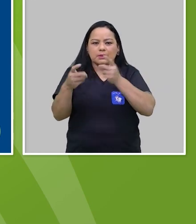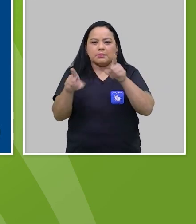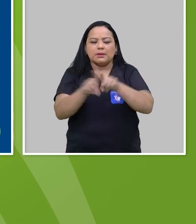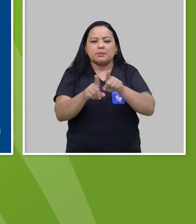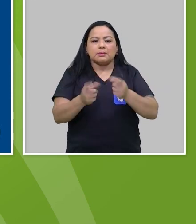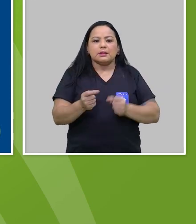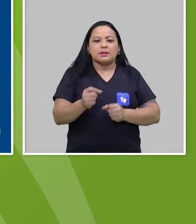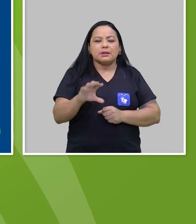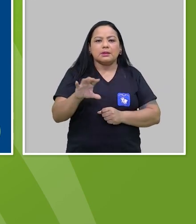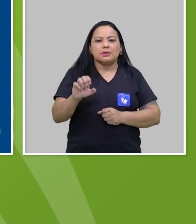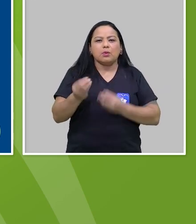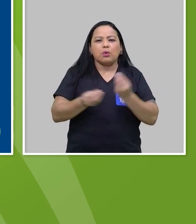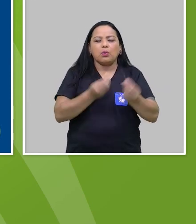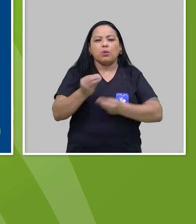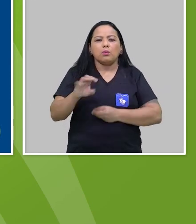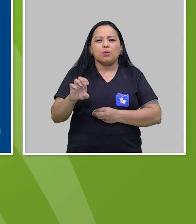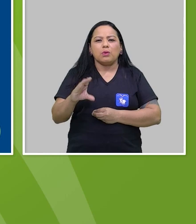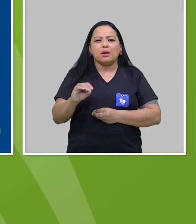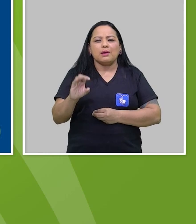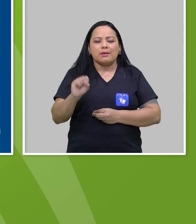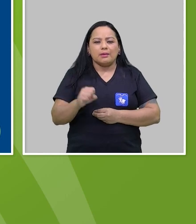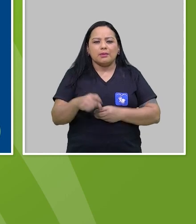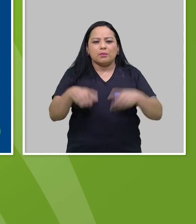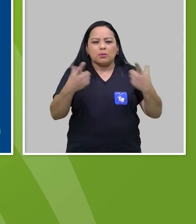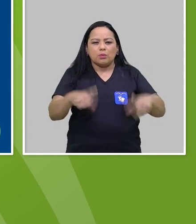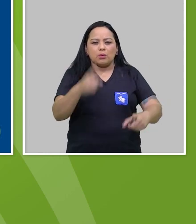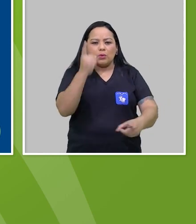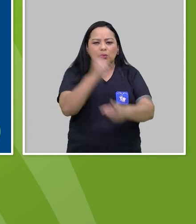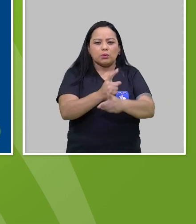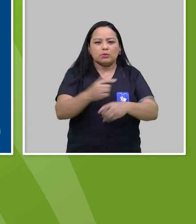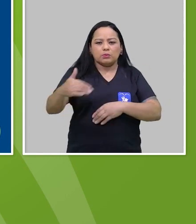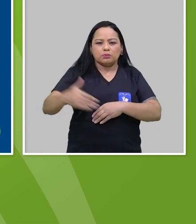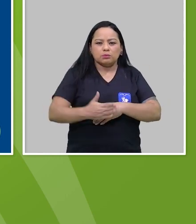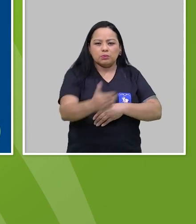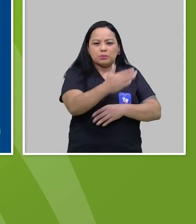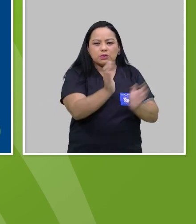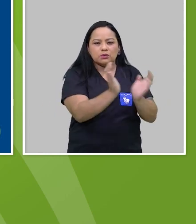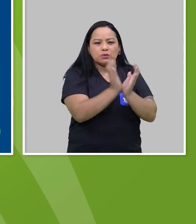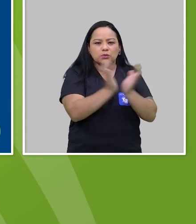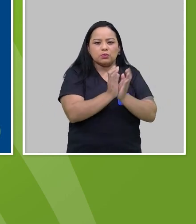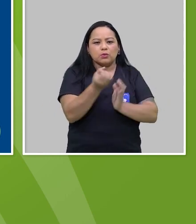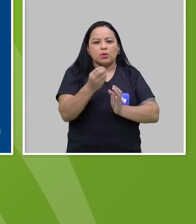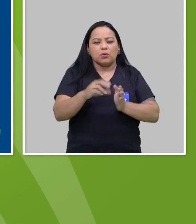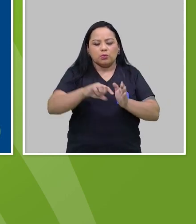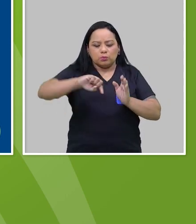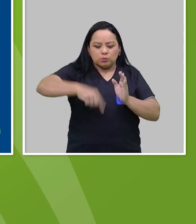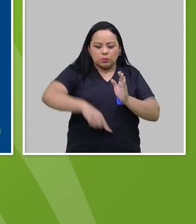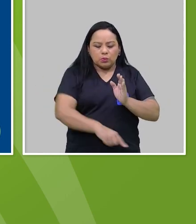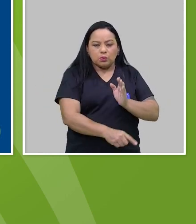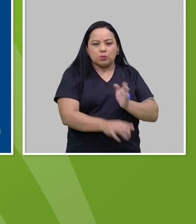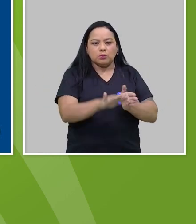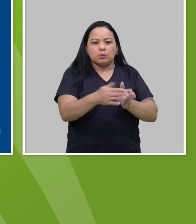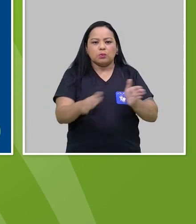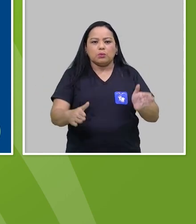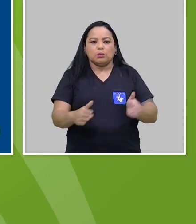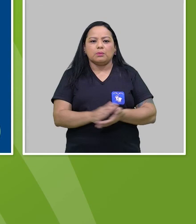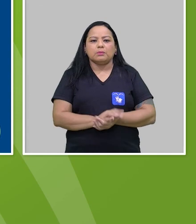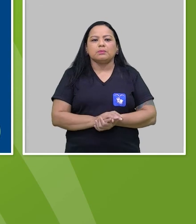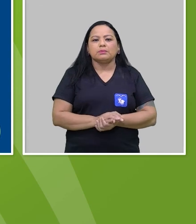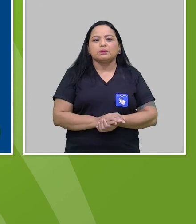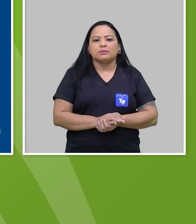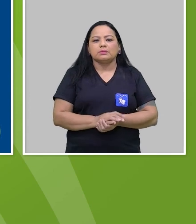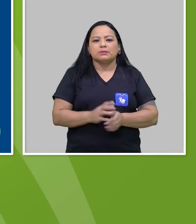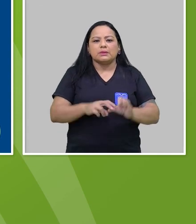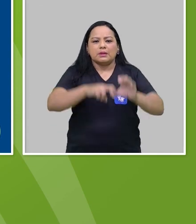seus ecos, possibilitando a localização de cardumes ou perfil do fundo marinho. Golfinhos e morcegos